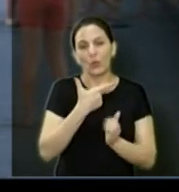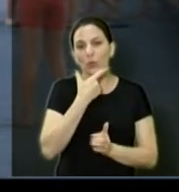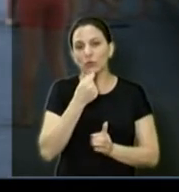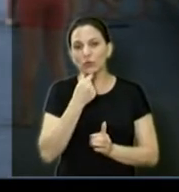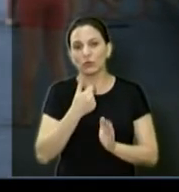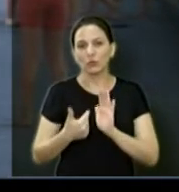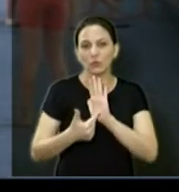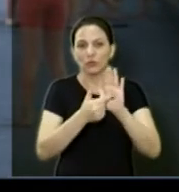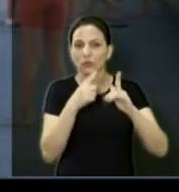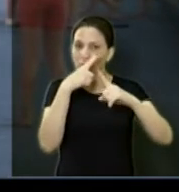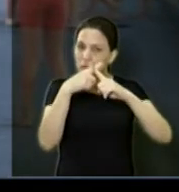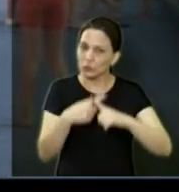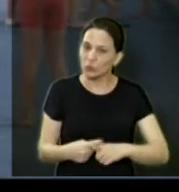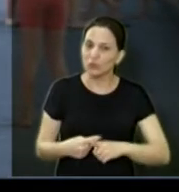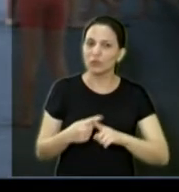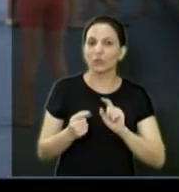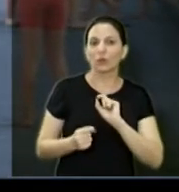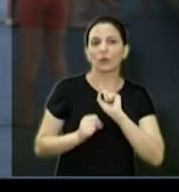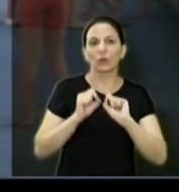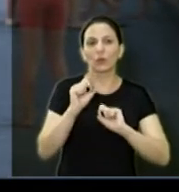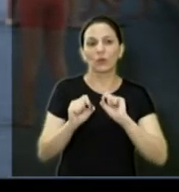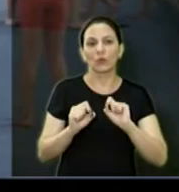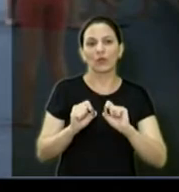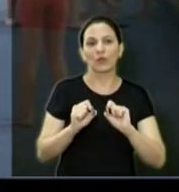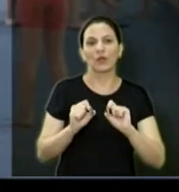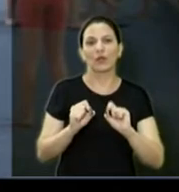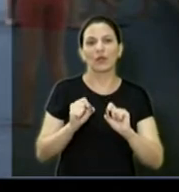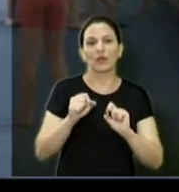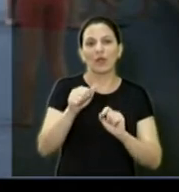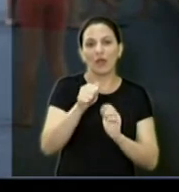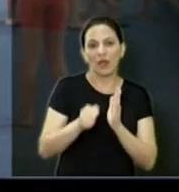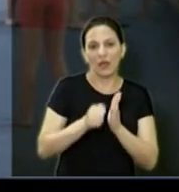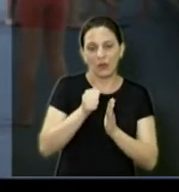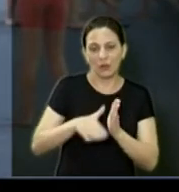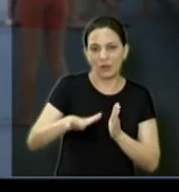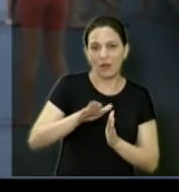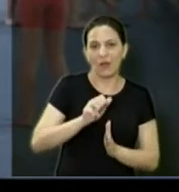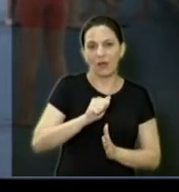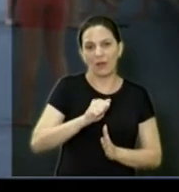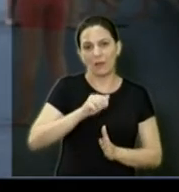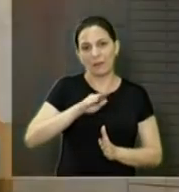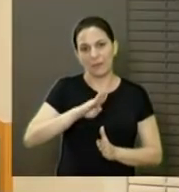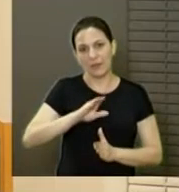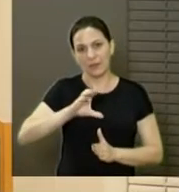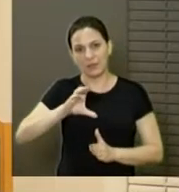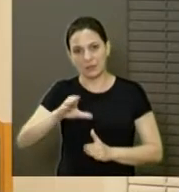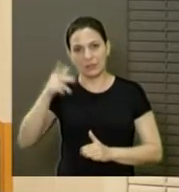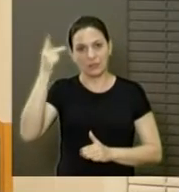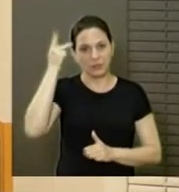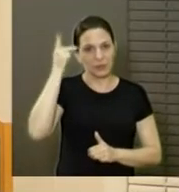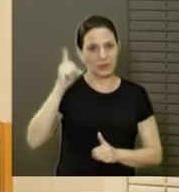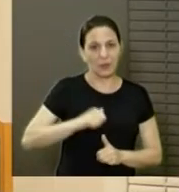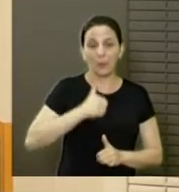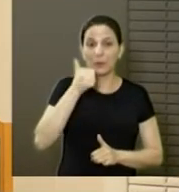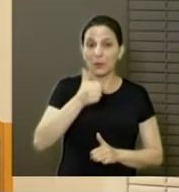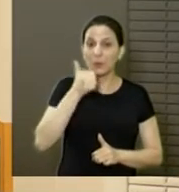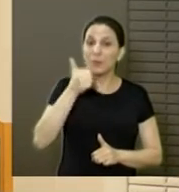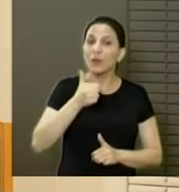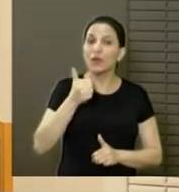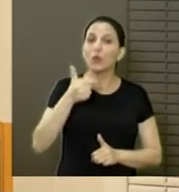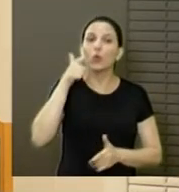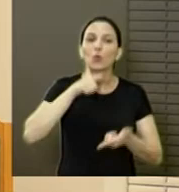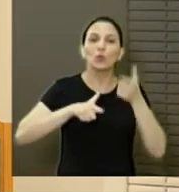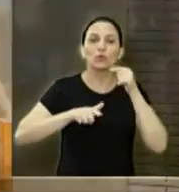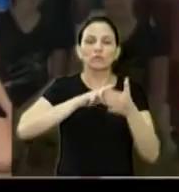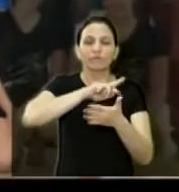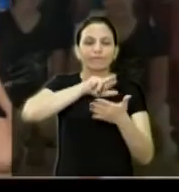destacando em diversas competições. Nos Jogos Abertos do Interior, realizados em novembro no ABC Paulista, ficou na primeira colocação e foram várias